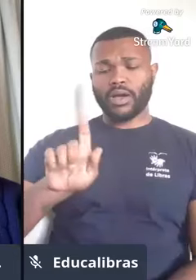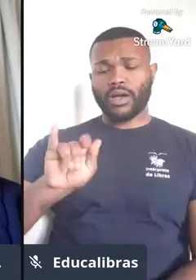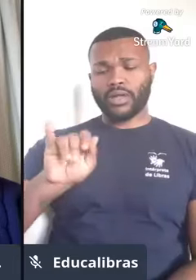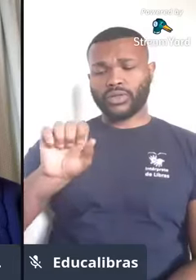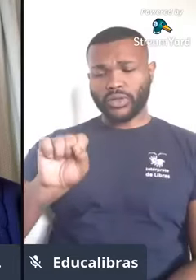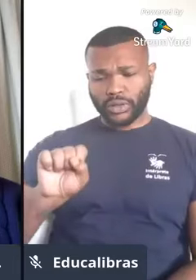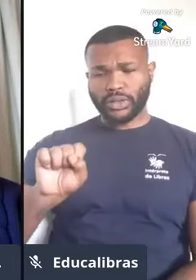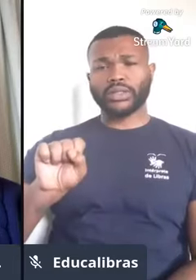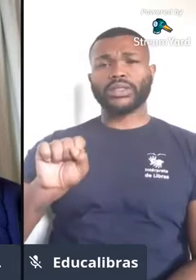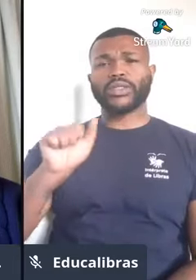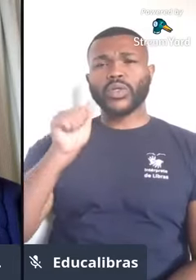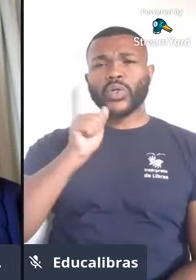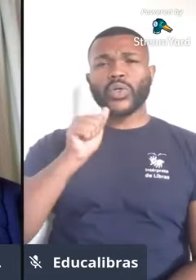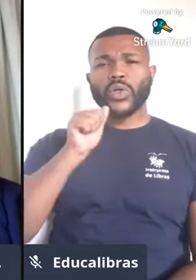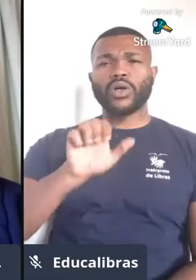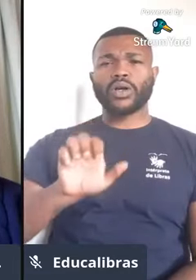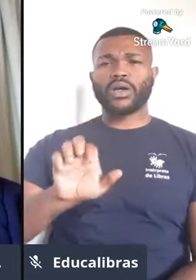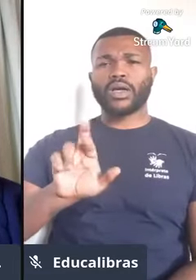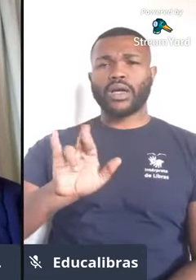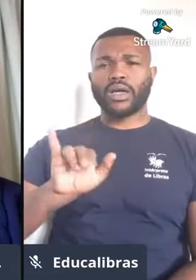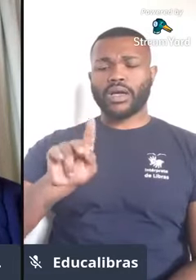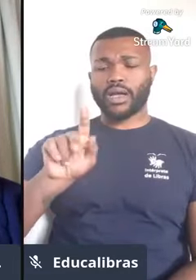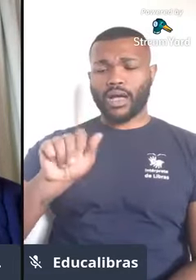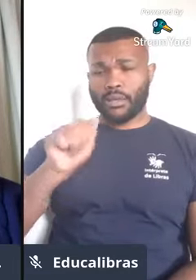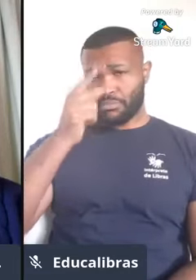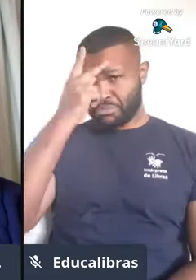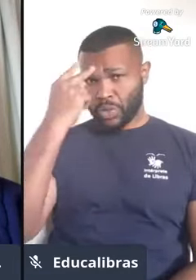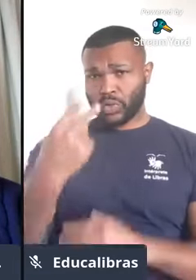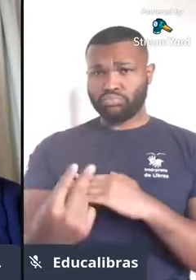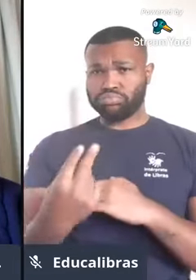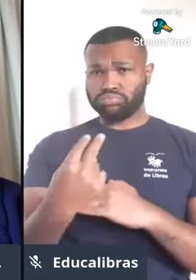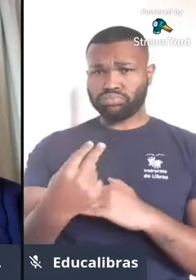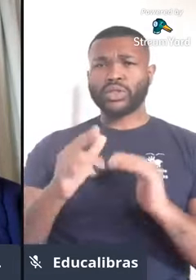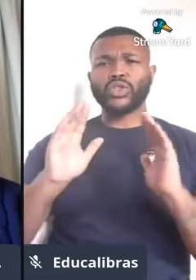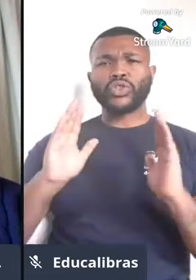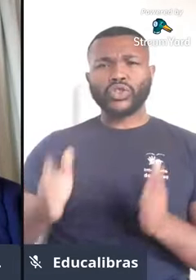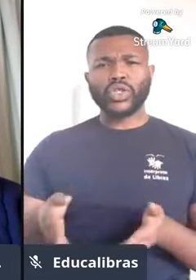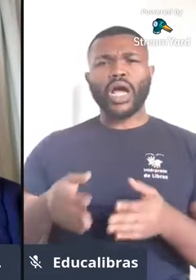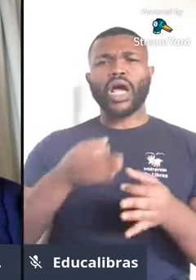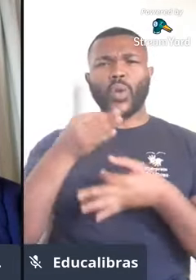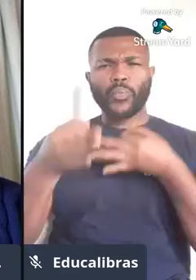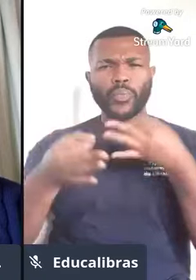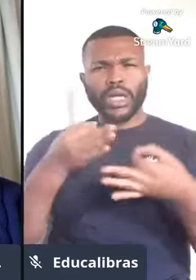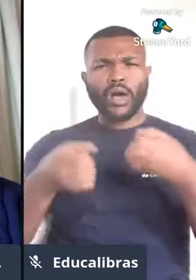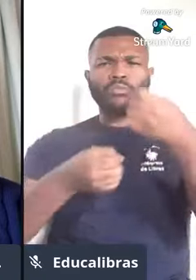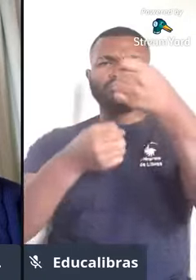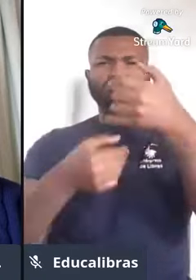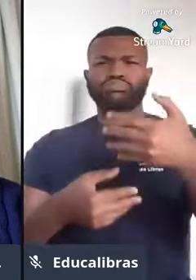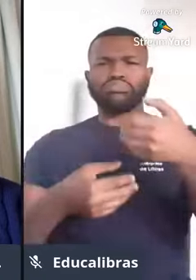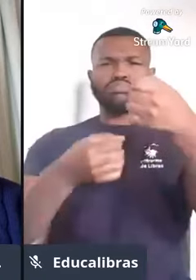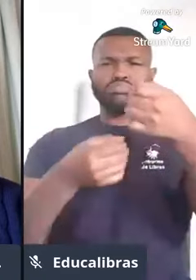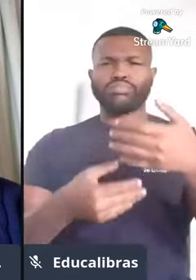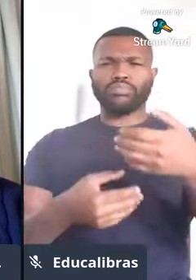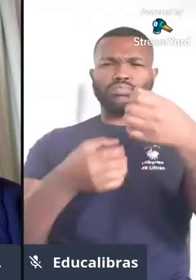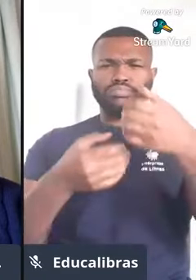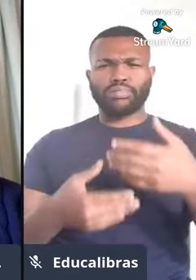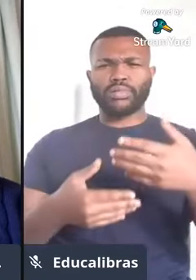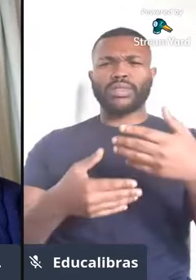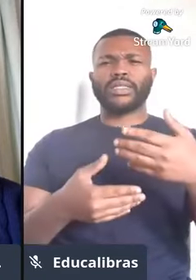da Érica. As pessoas estão entrando e já estão se manifestando aqui no nosso chat, aí no